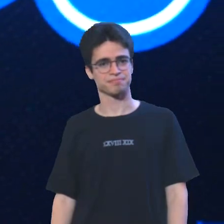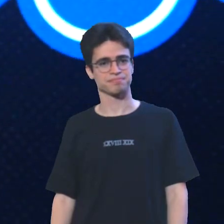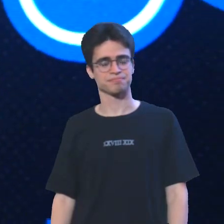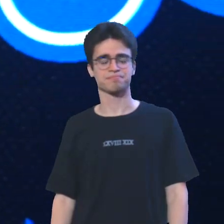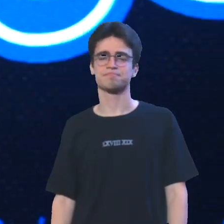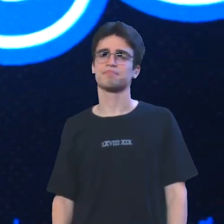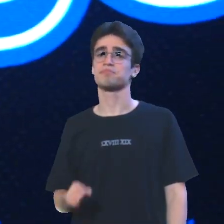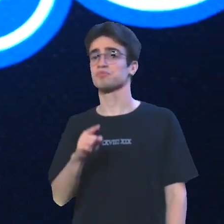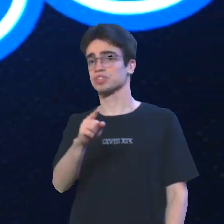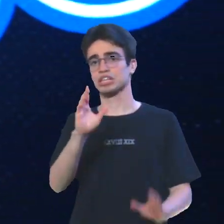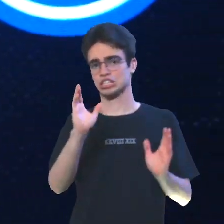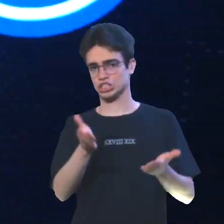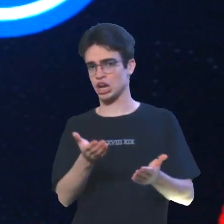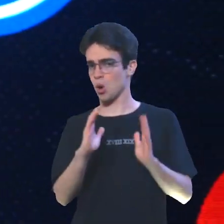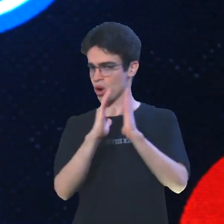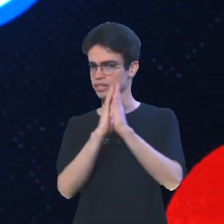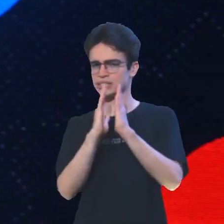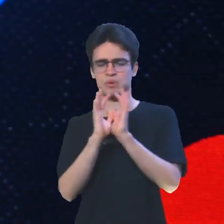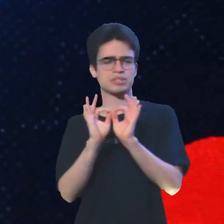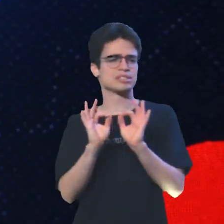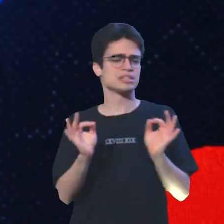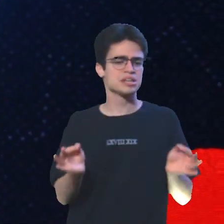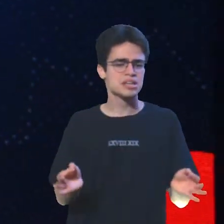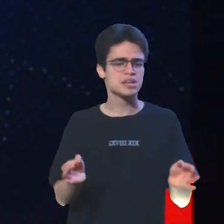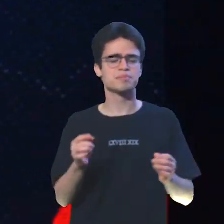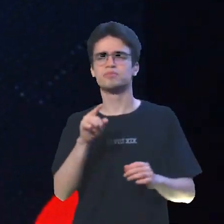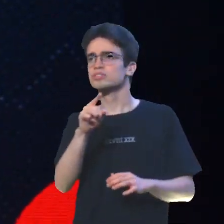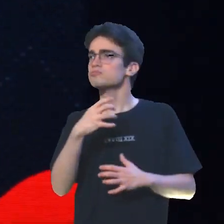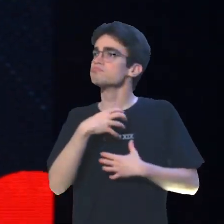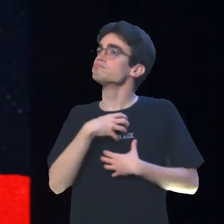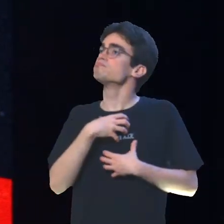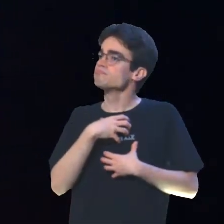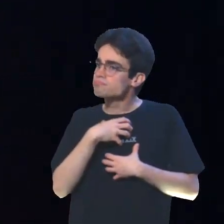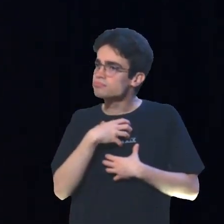Eu não sei se você já fez uma oração simples e sentiu e